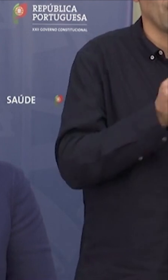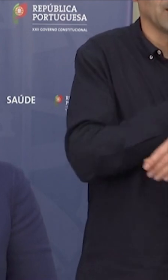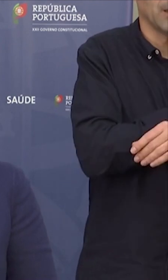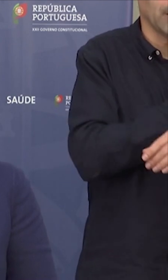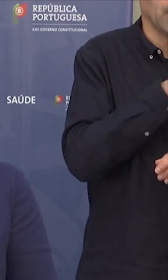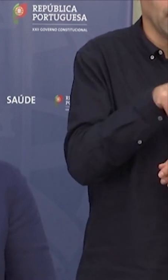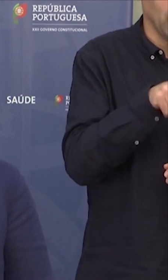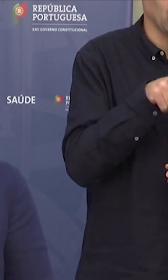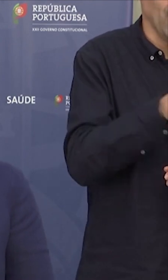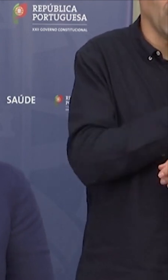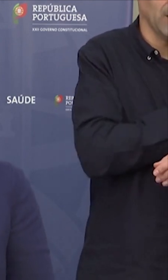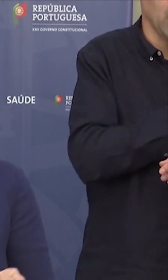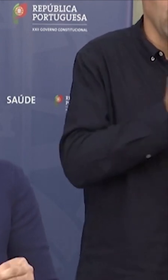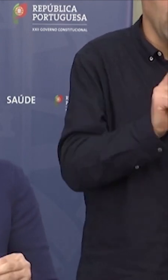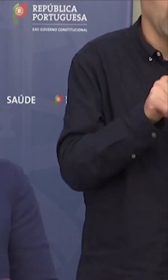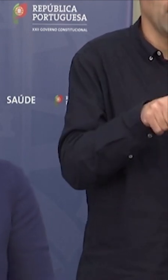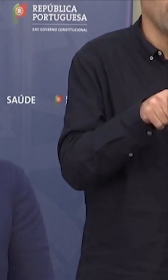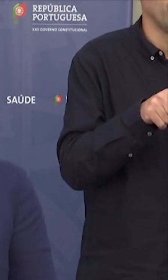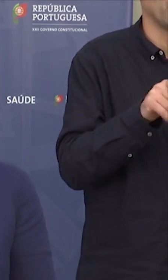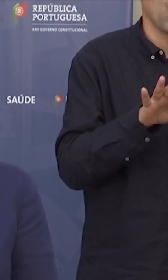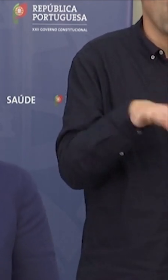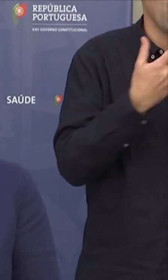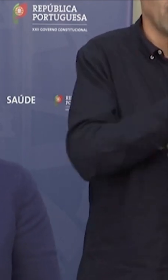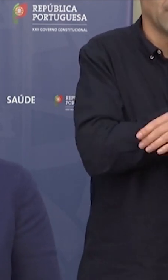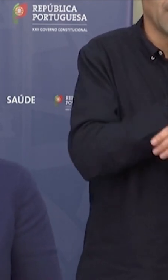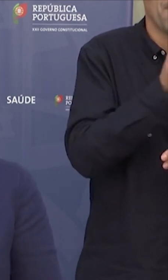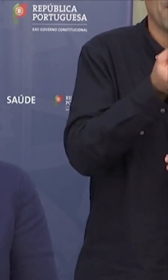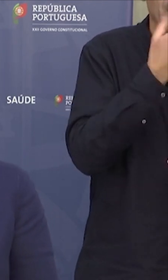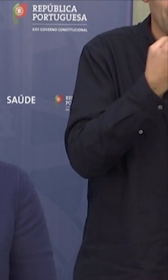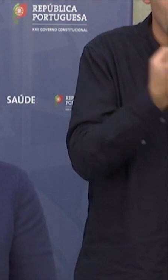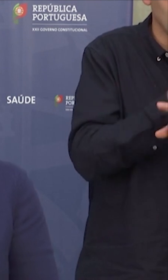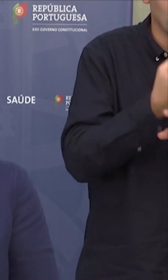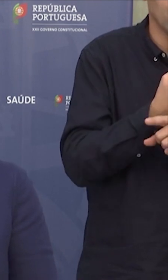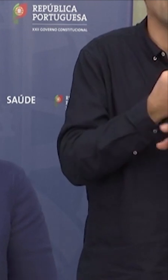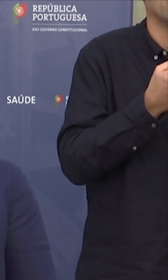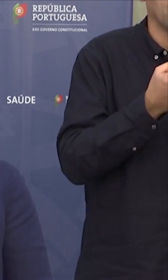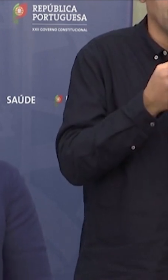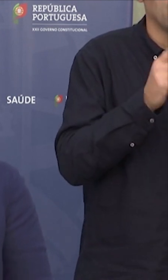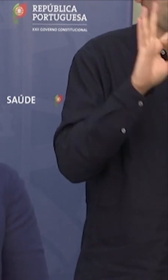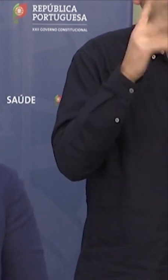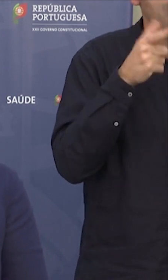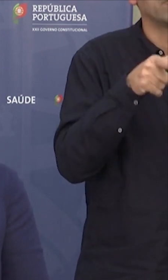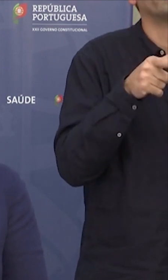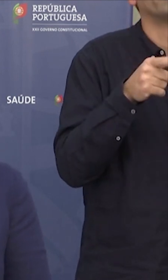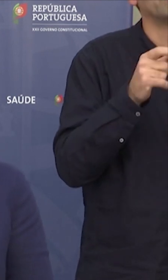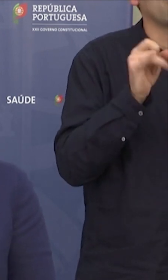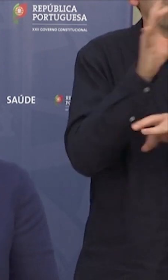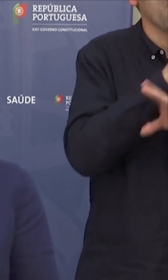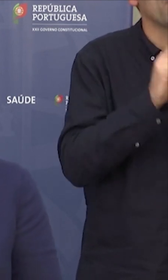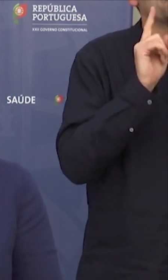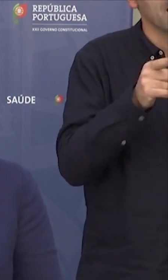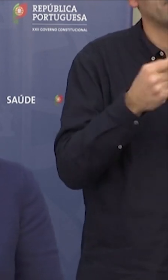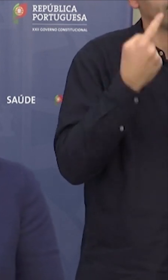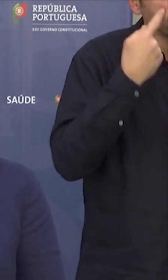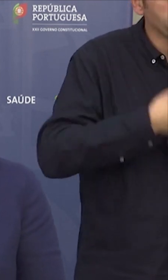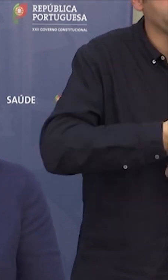a vacina é as vacinas, qualquer vacina, qualquer medicamento, passa, quando introduzido no espaço europeu, por